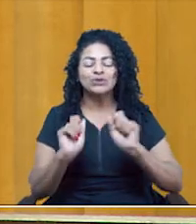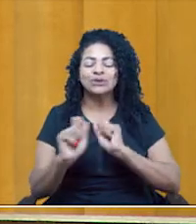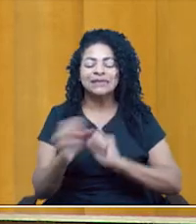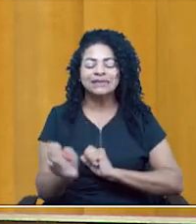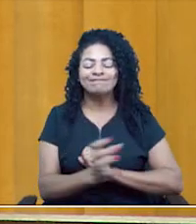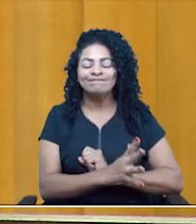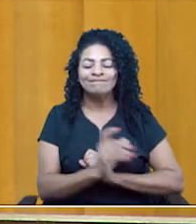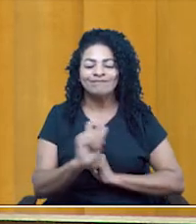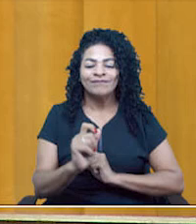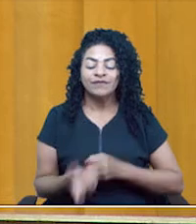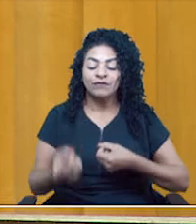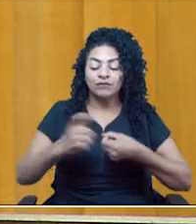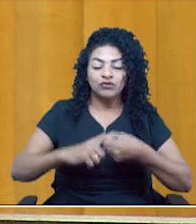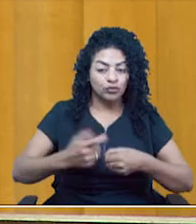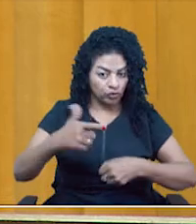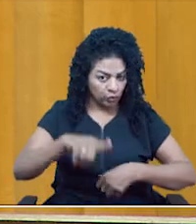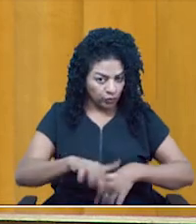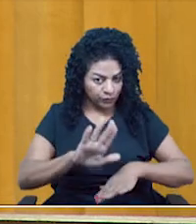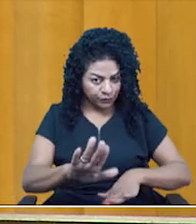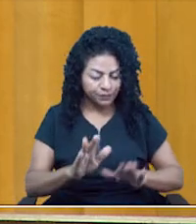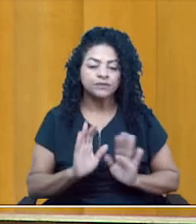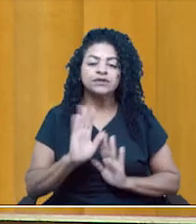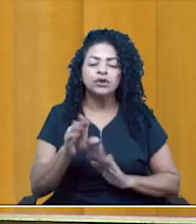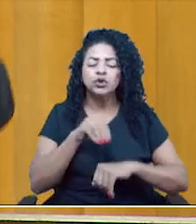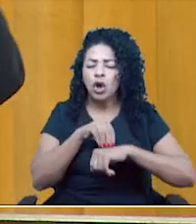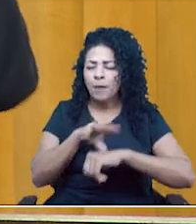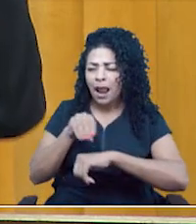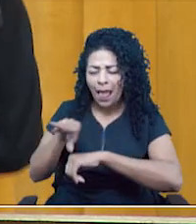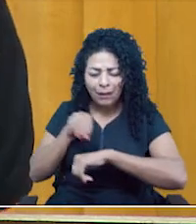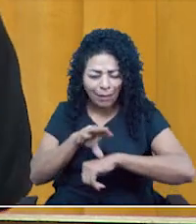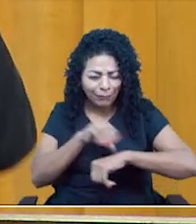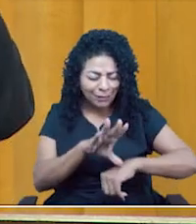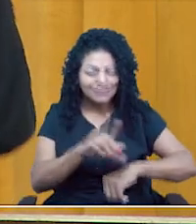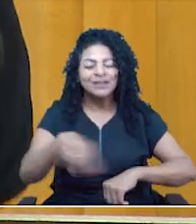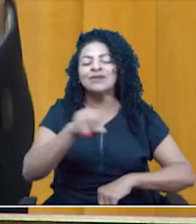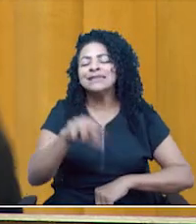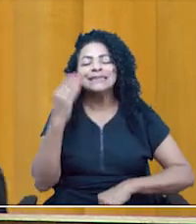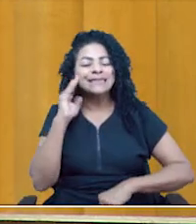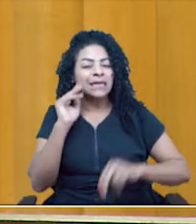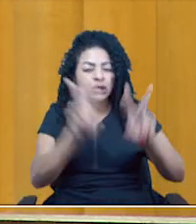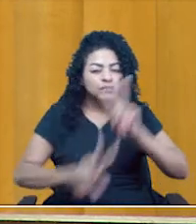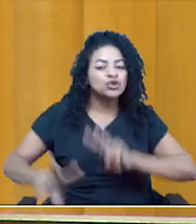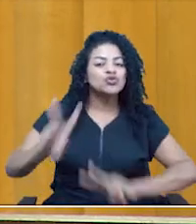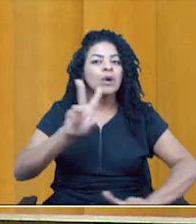voltar novamente, mas eu já adianto. Estou dando spoiler, tá? Para que todo mundo possa tentar visualizar uma figura um pouco mais ampla.